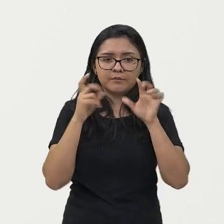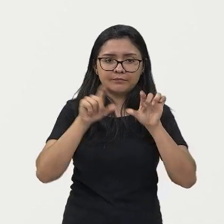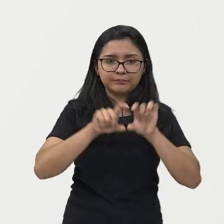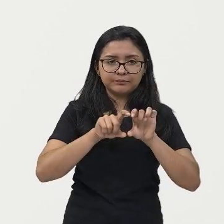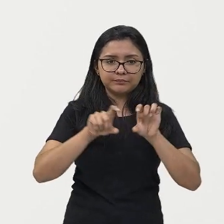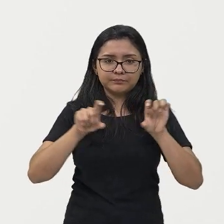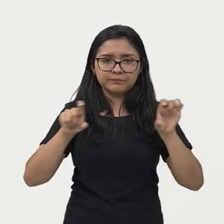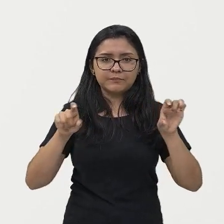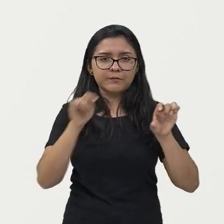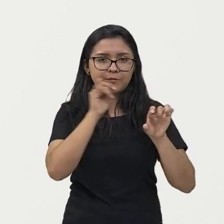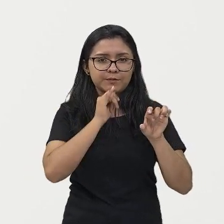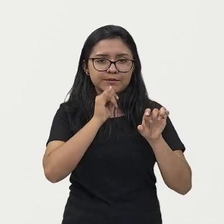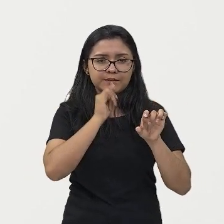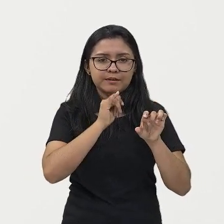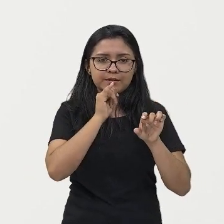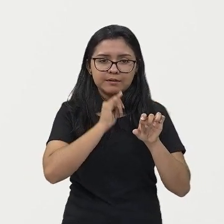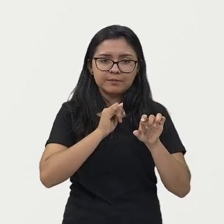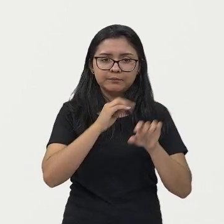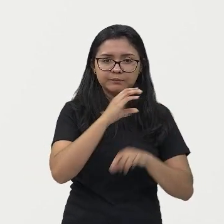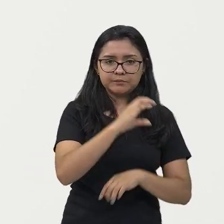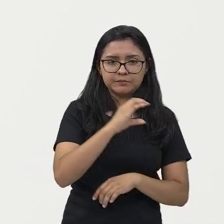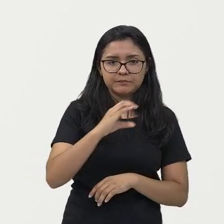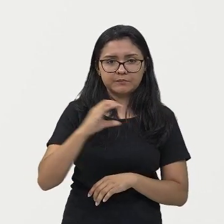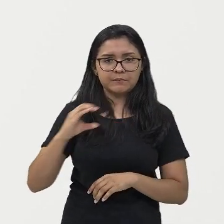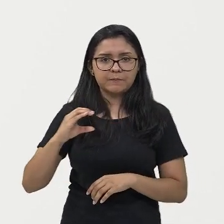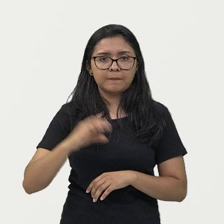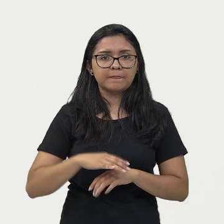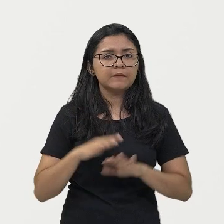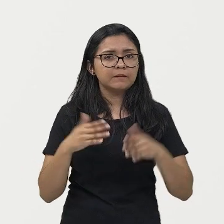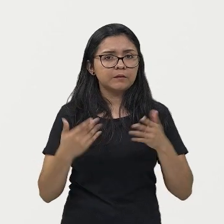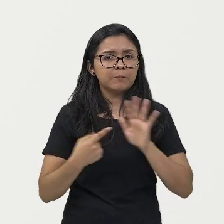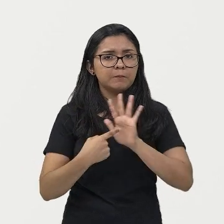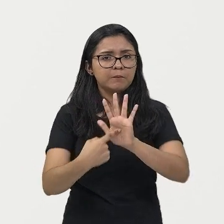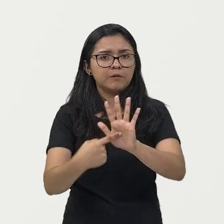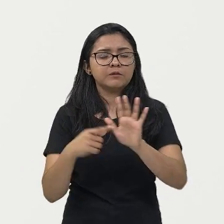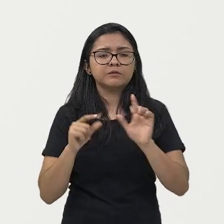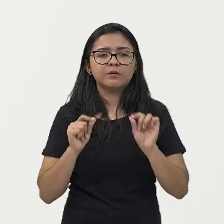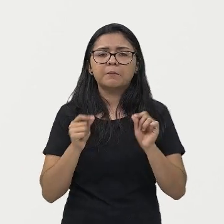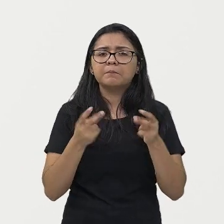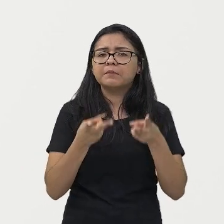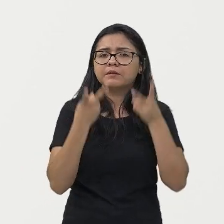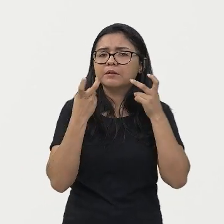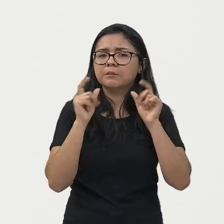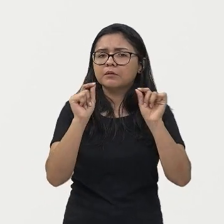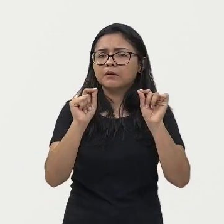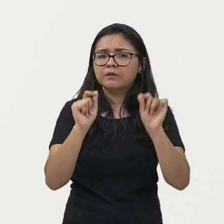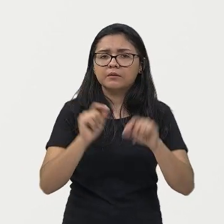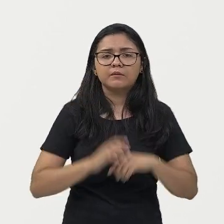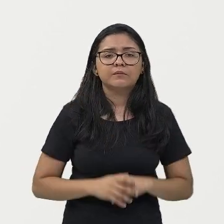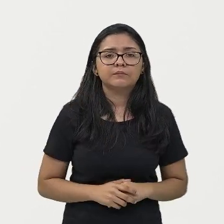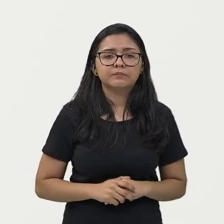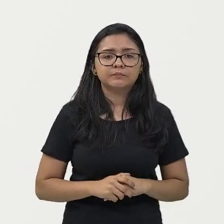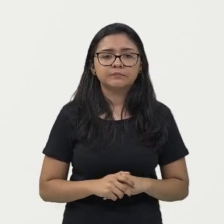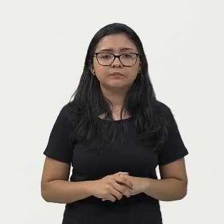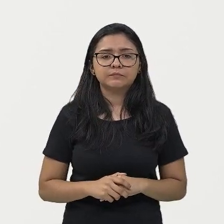os exemplos. Nesses exemplos, o que vocês observam? Que